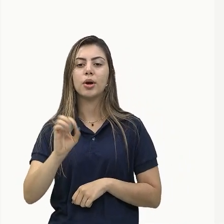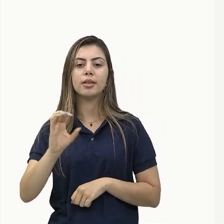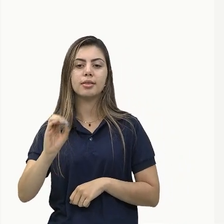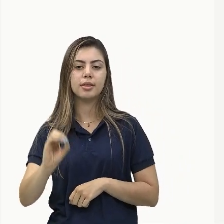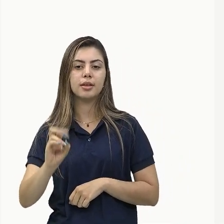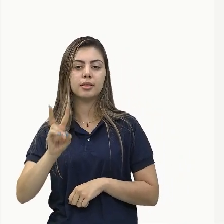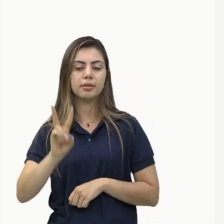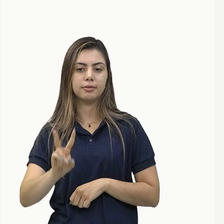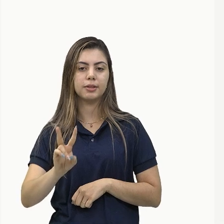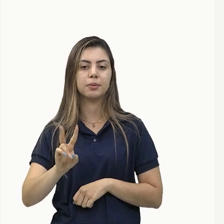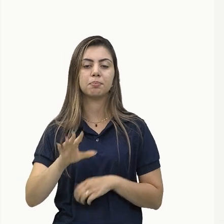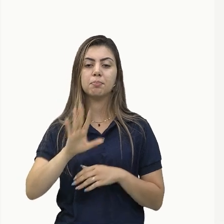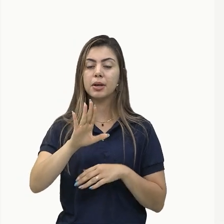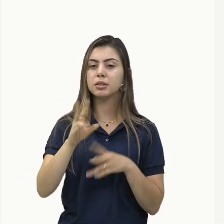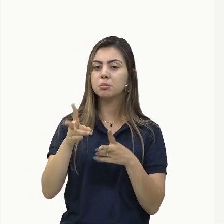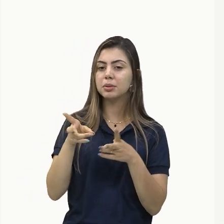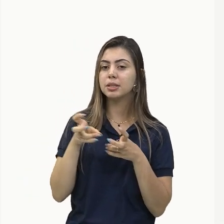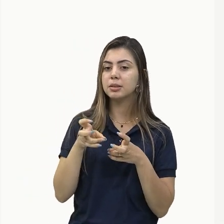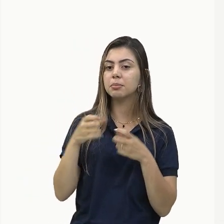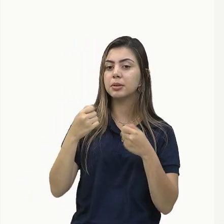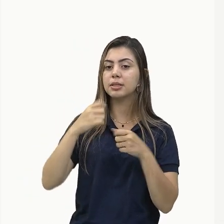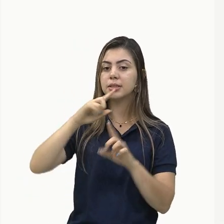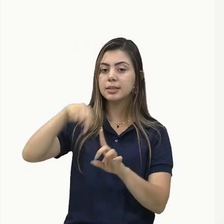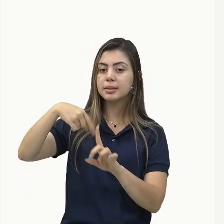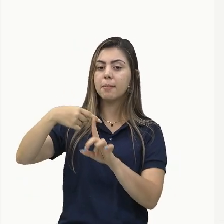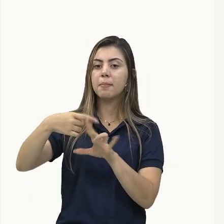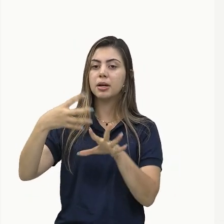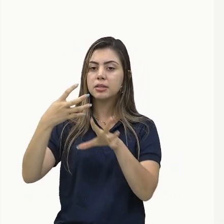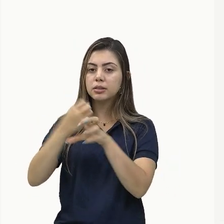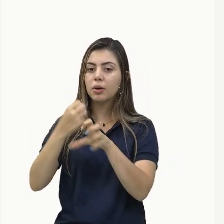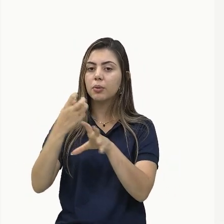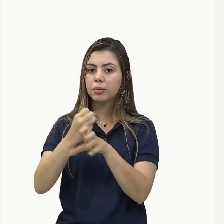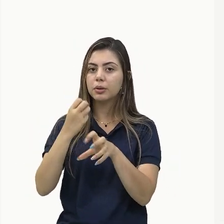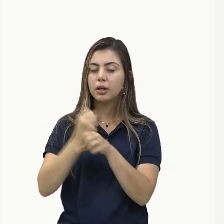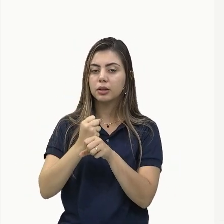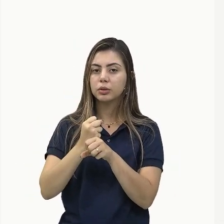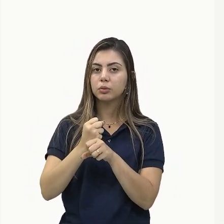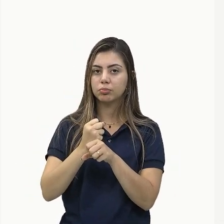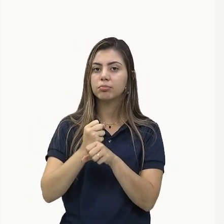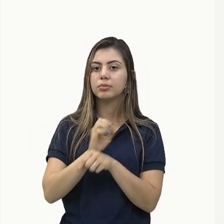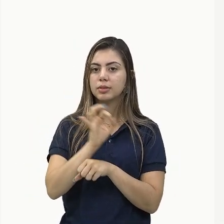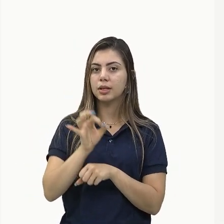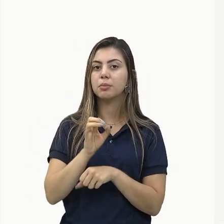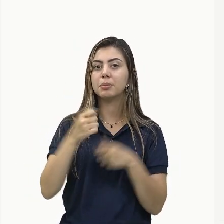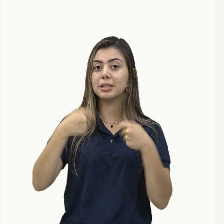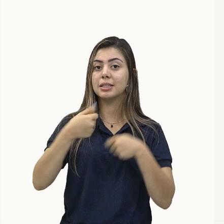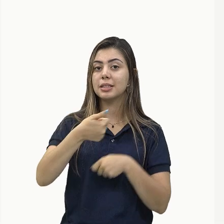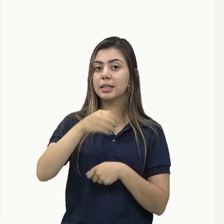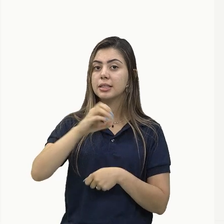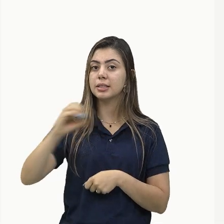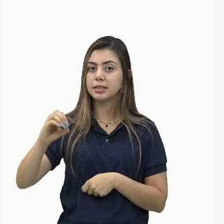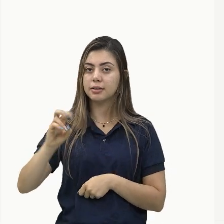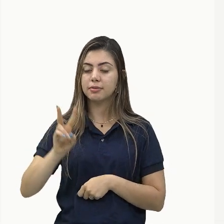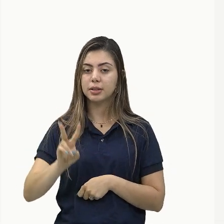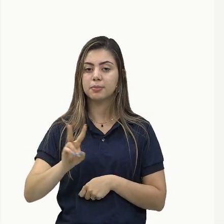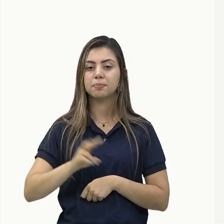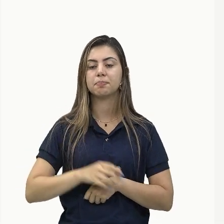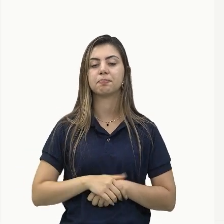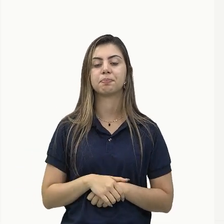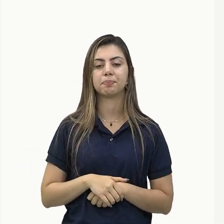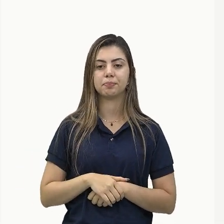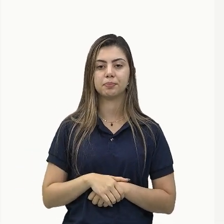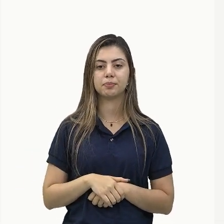Observe, pessoal, que a soma tem que ser a diferença de potencial total, 100 volts. 20 mais 80 é 100